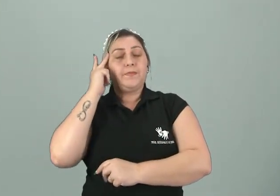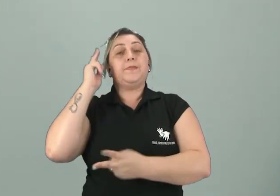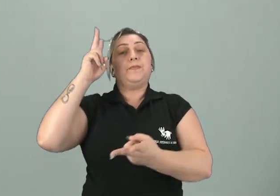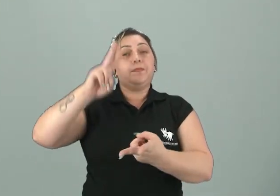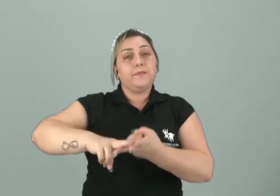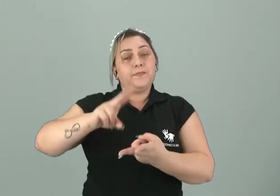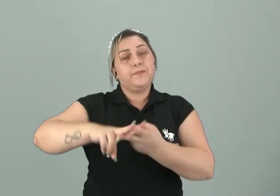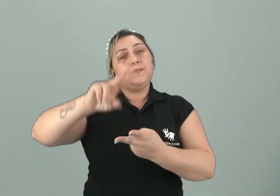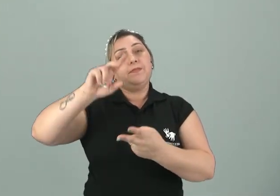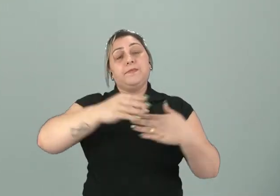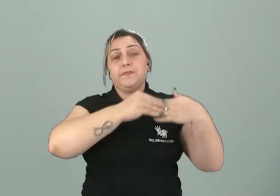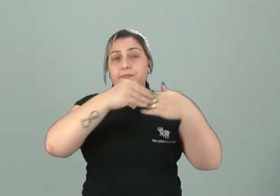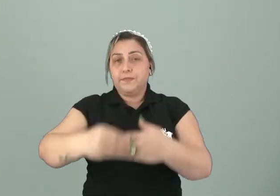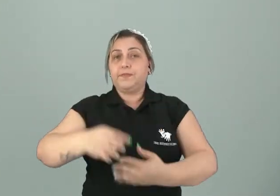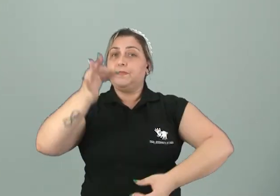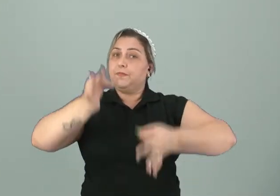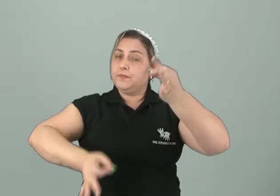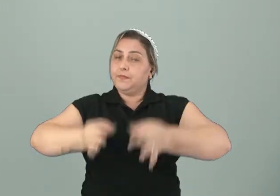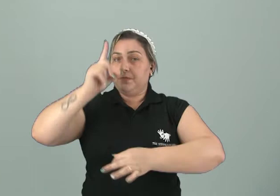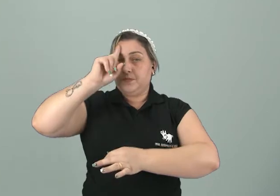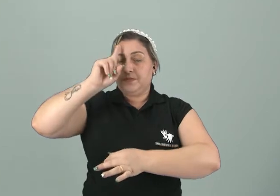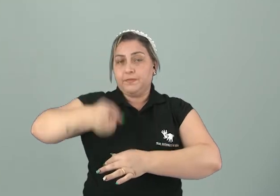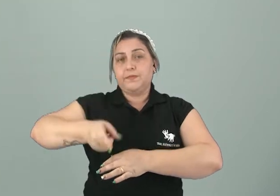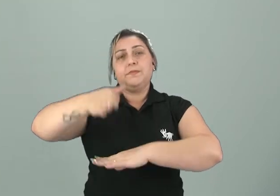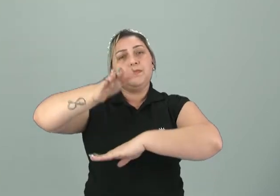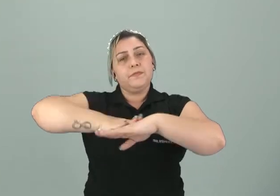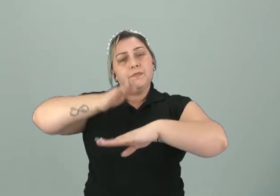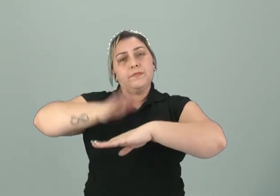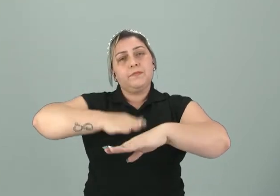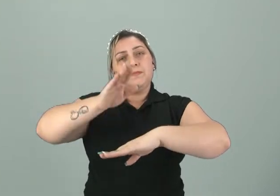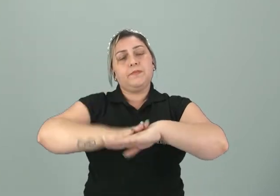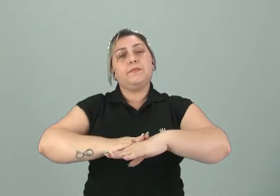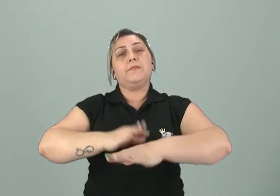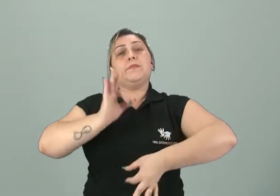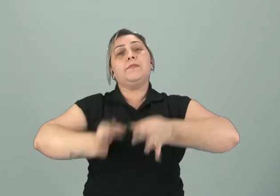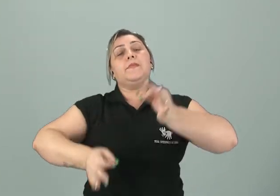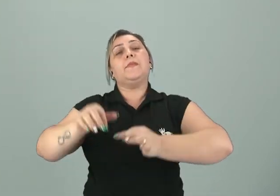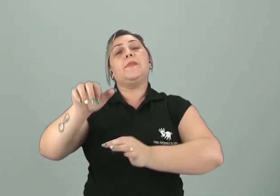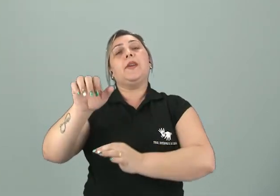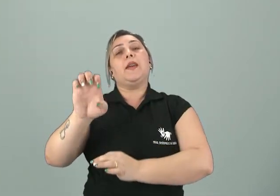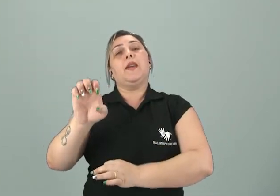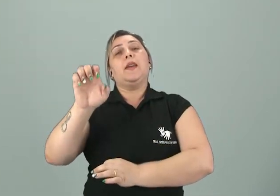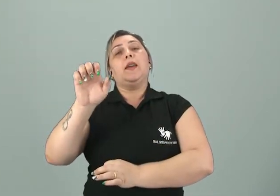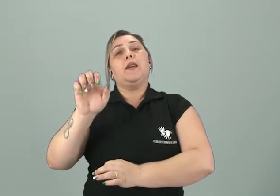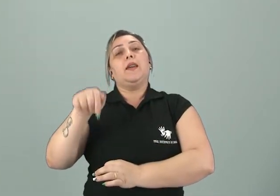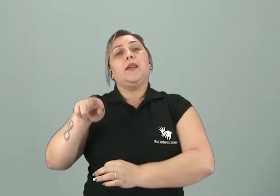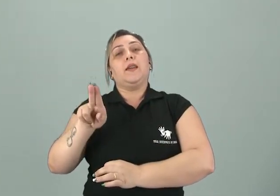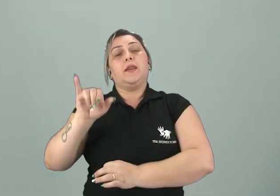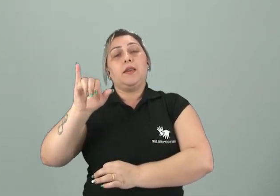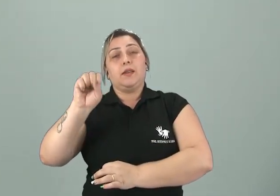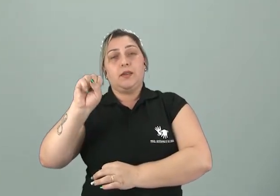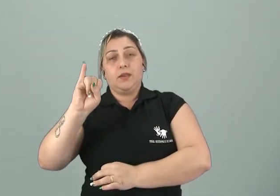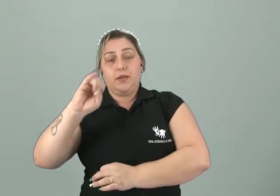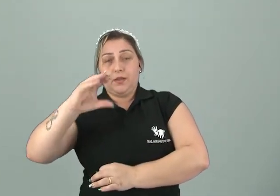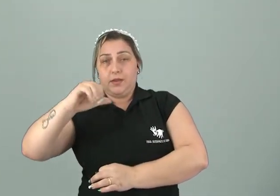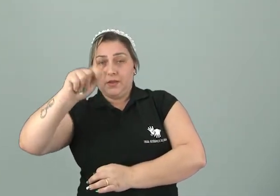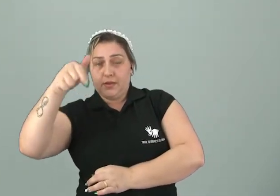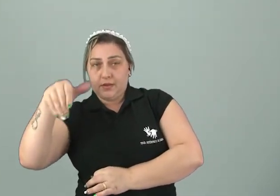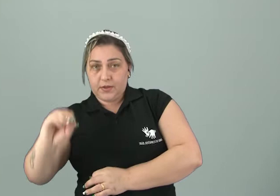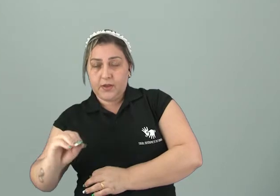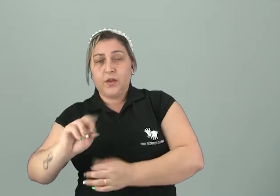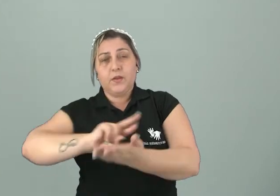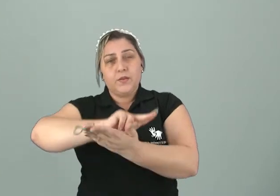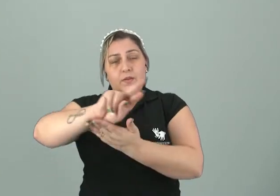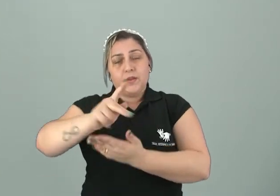era levada aos tribunais, que vão ser chamados posteriormente dos tribunais da Inquisição, e aí vai ter todo esse processo